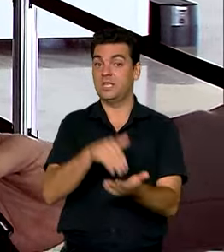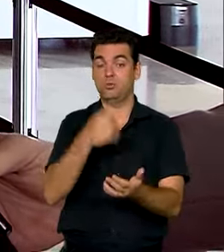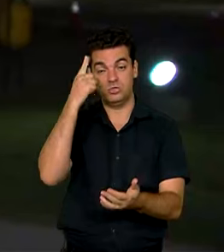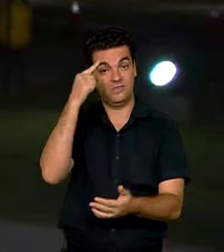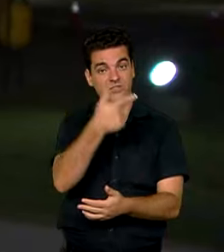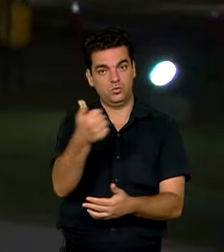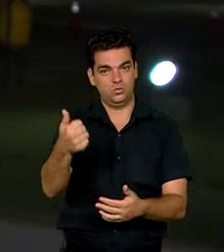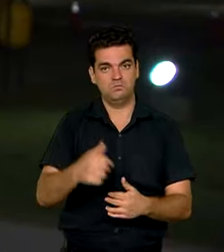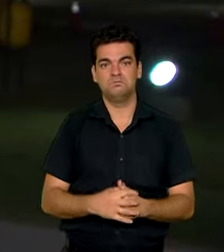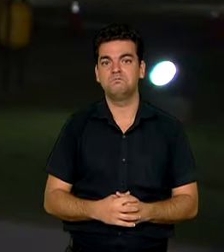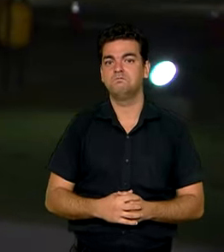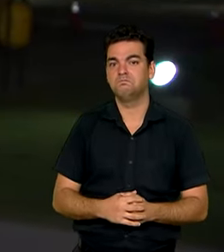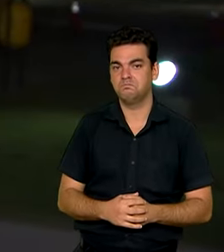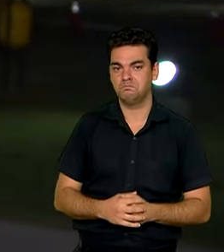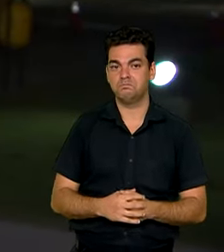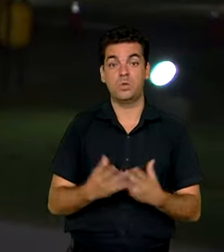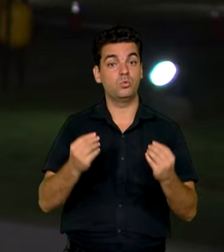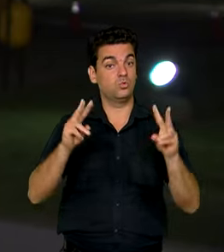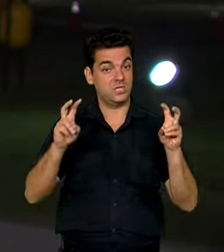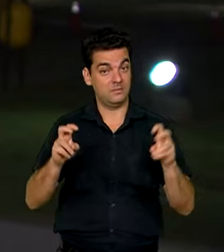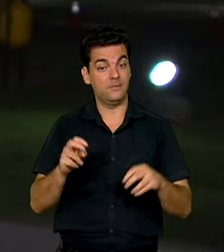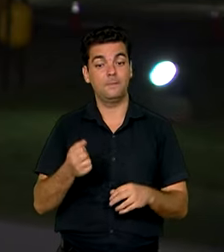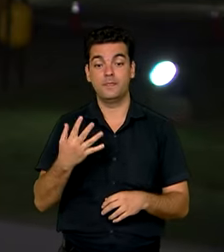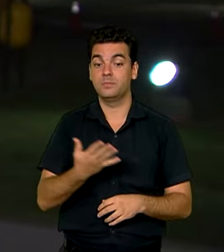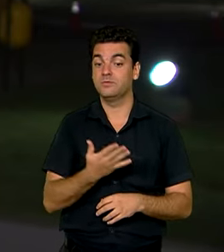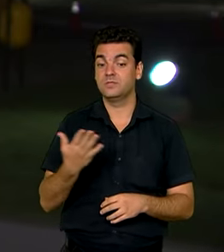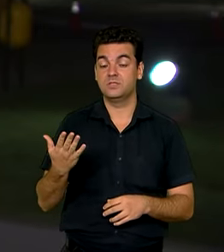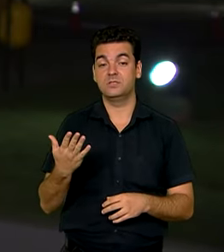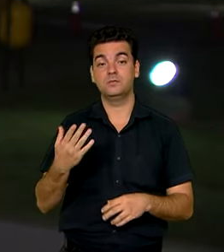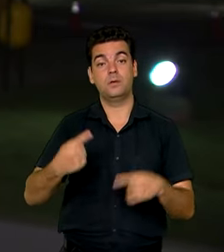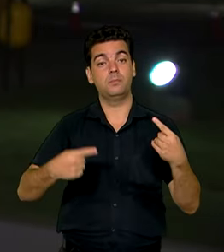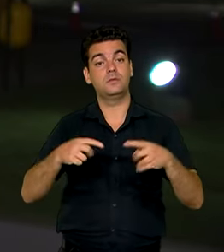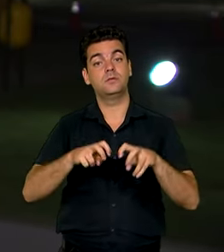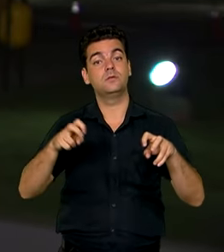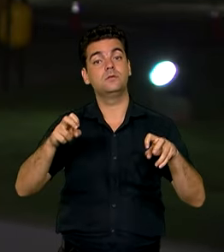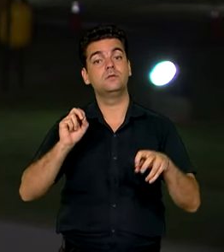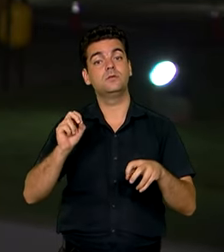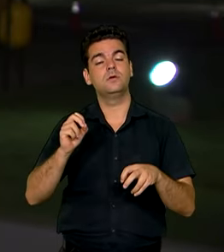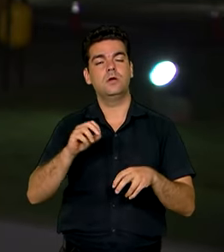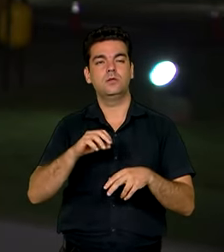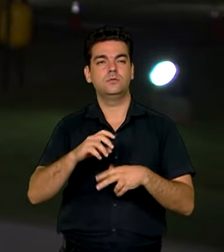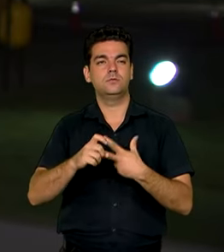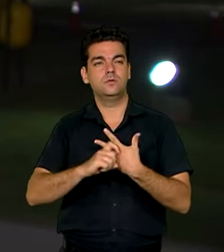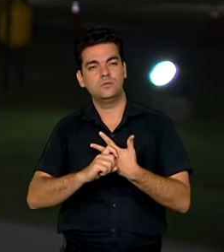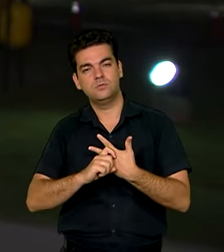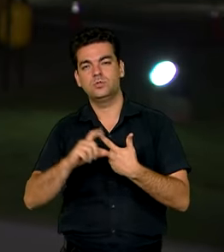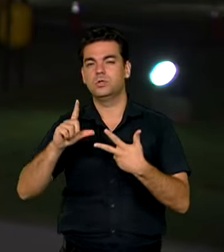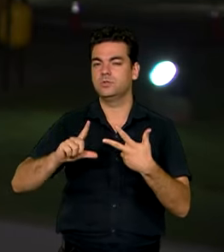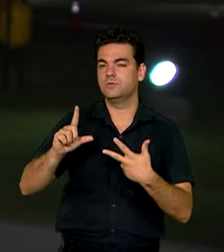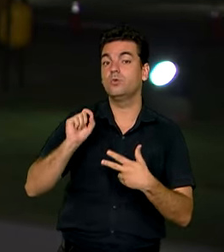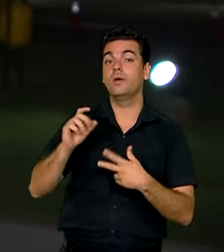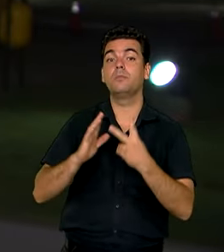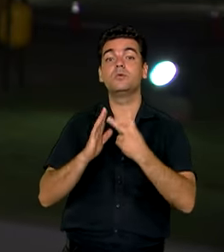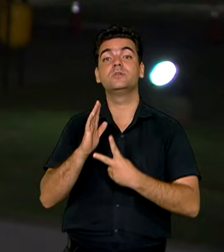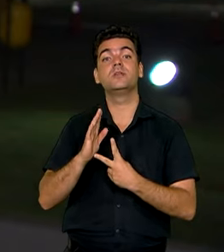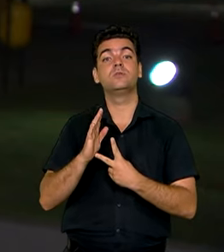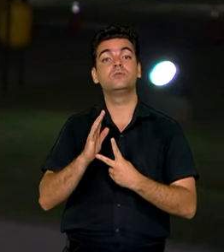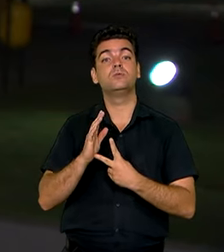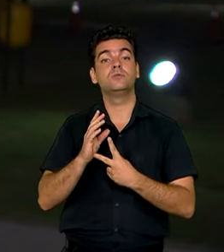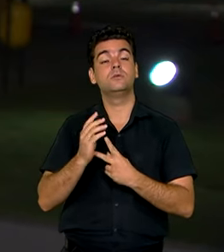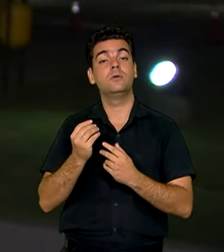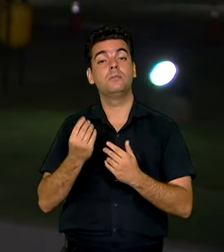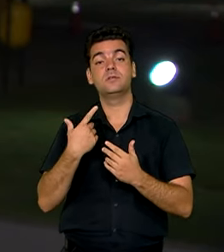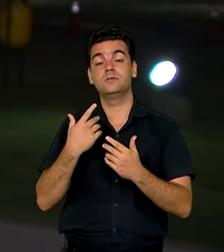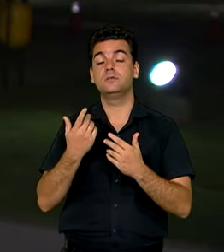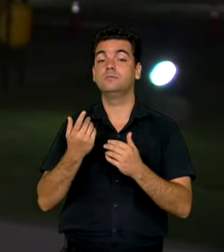21. Outro assunto que também está na mesa de debates entre Executivo e Legislativo é o projeto de desoneração